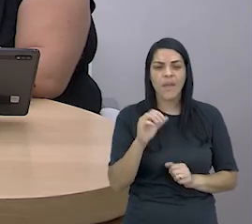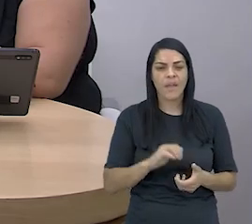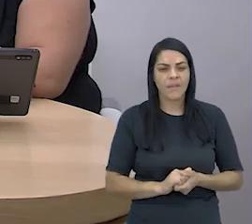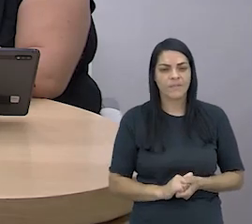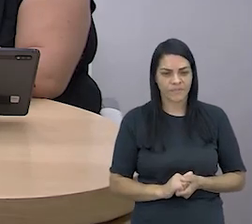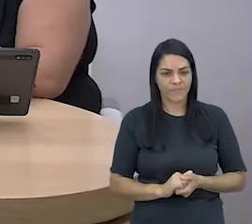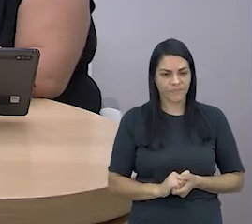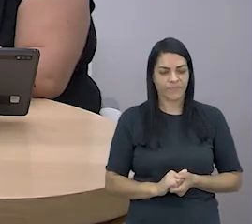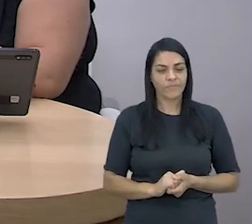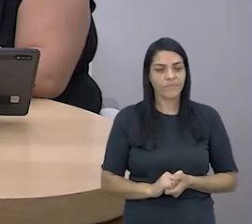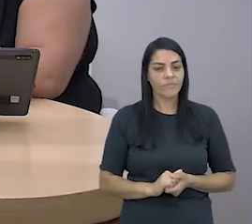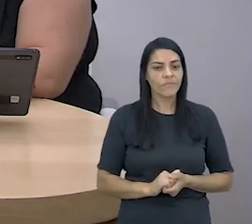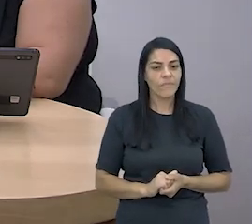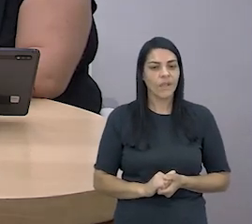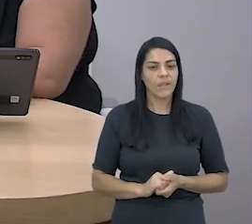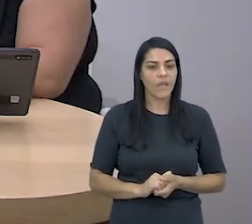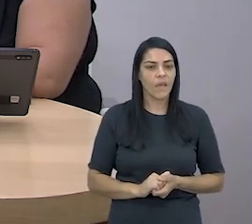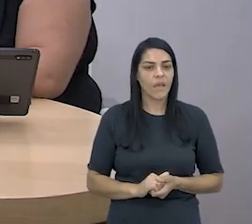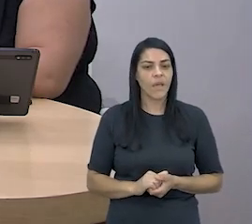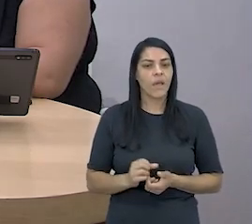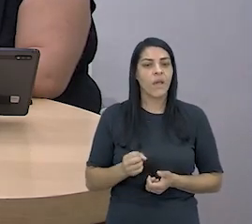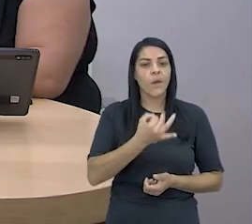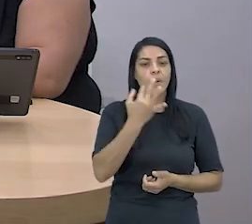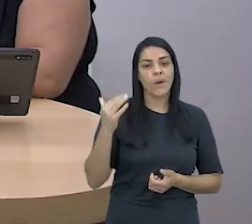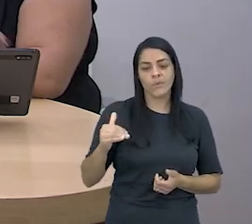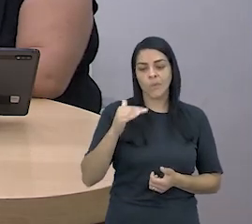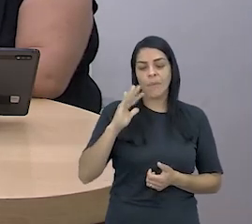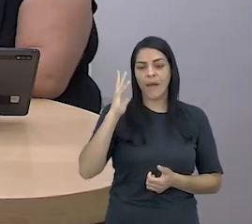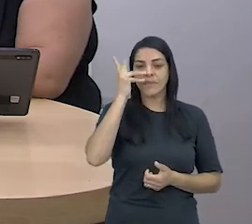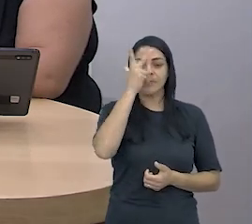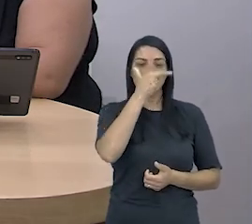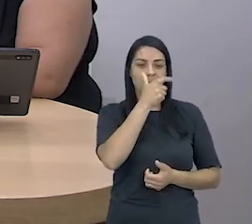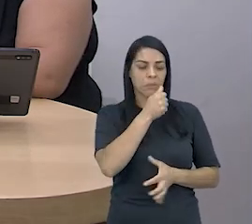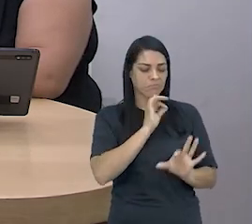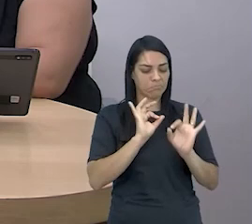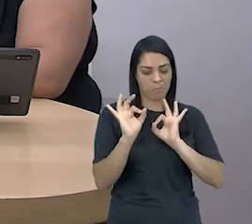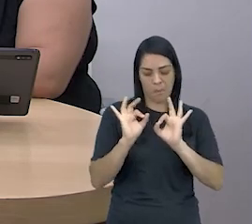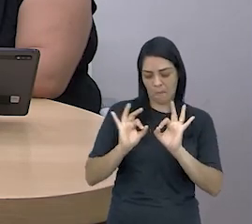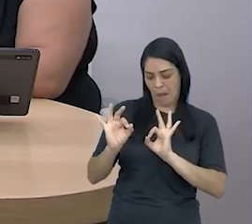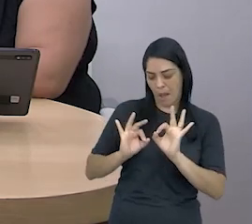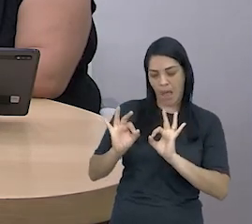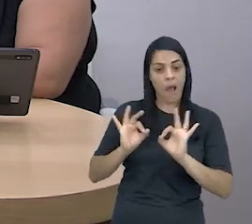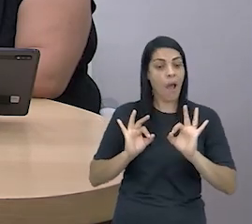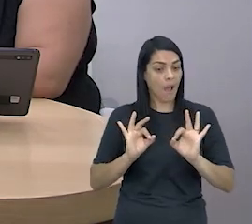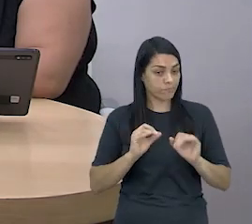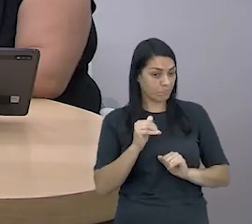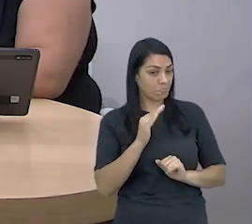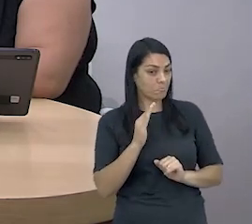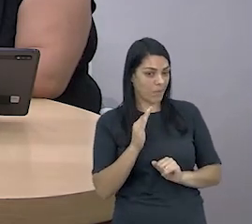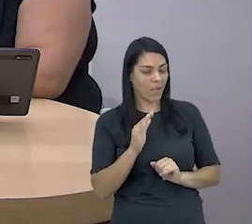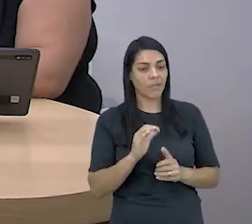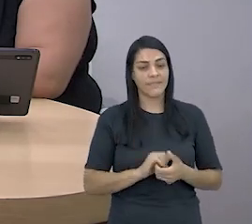as classes sociais, né? Então, quanto mais bonito, adornado, né? Quanto mais